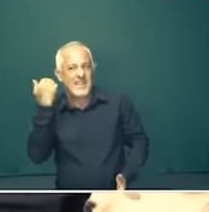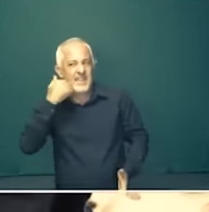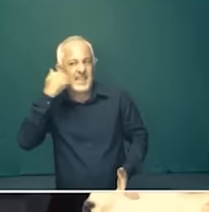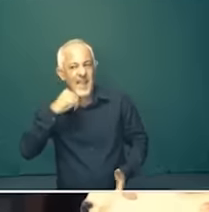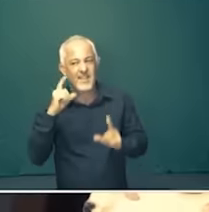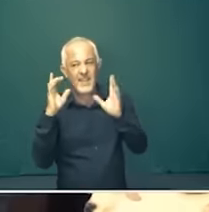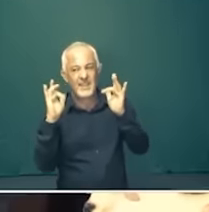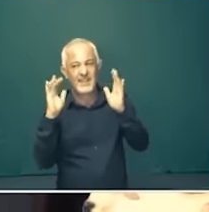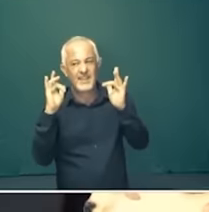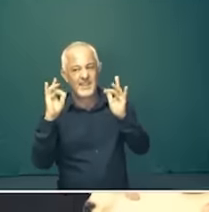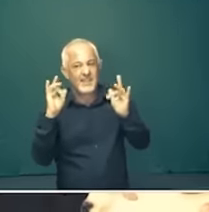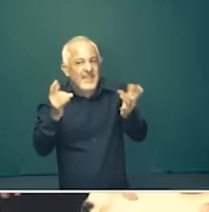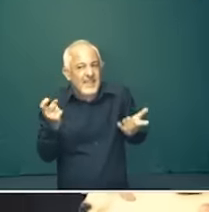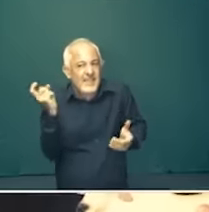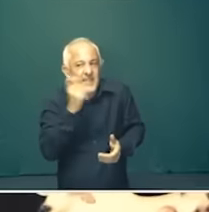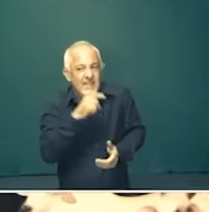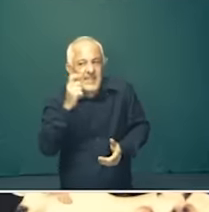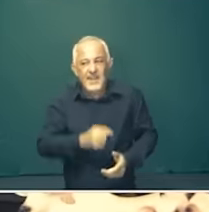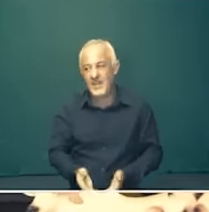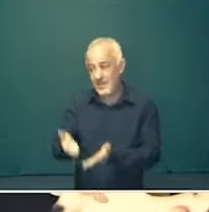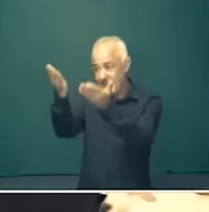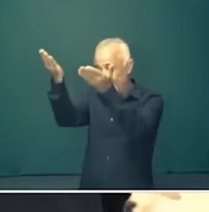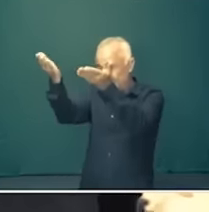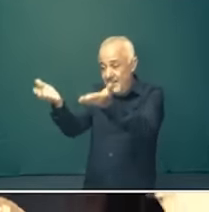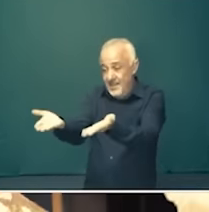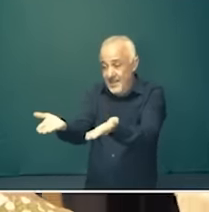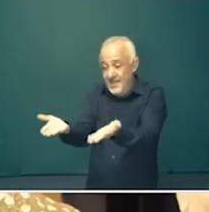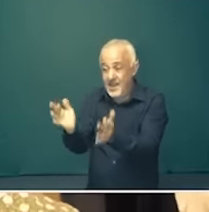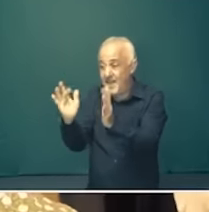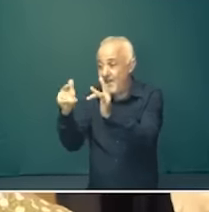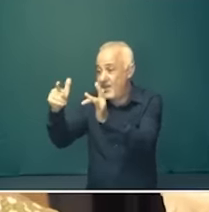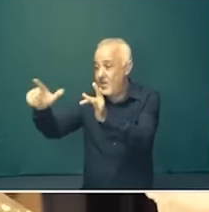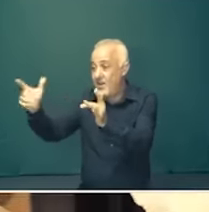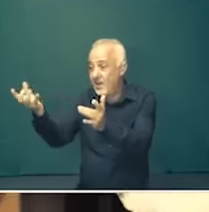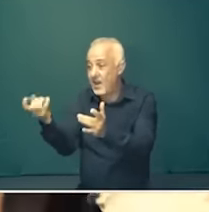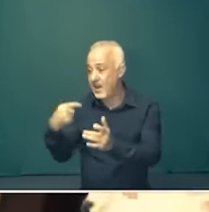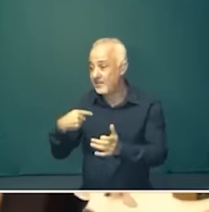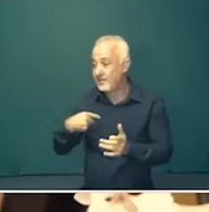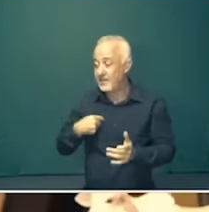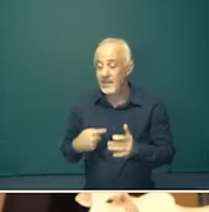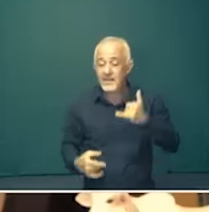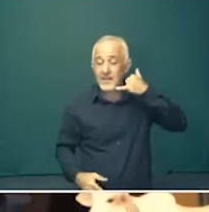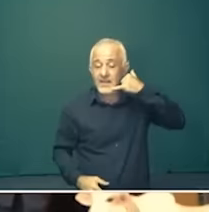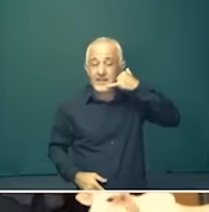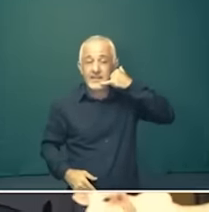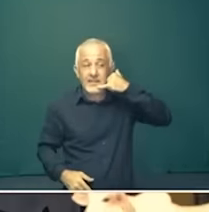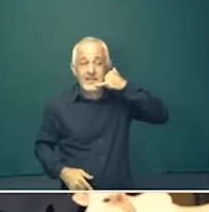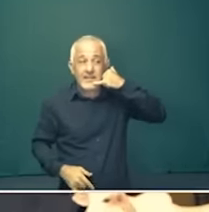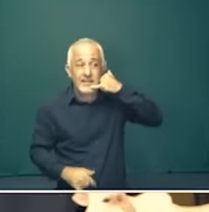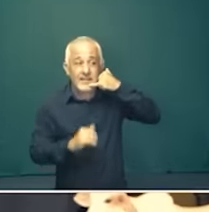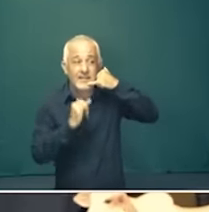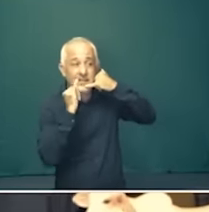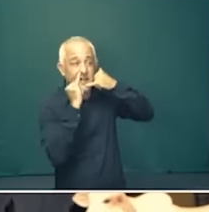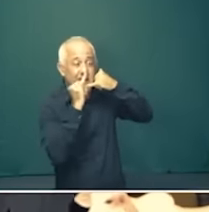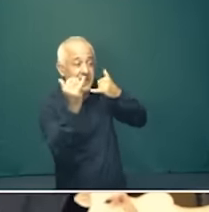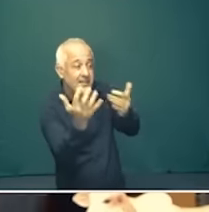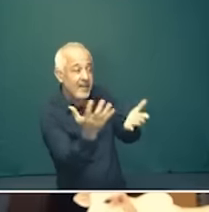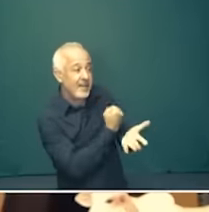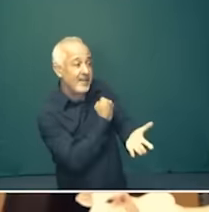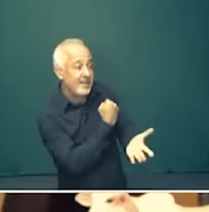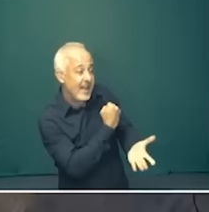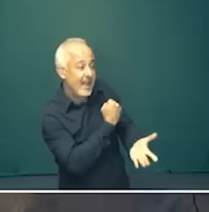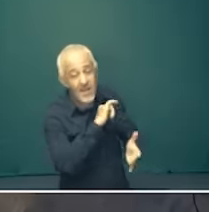mulher? Olha pra você, tá namorando e me querendo. Tô ligando pra você, mas não é pra te pegar, é